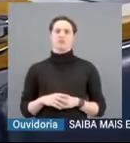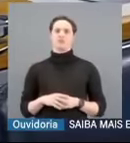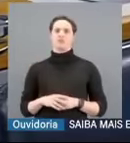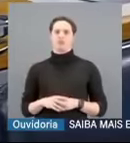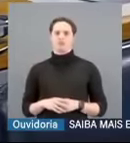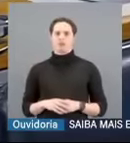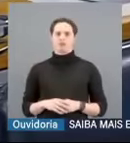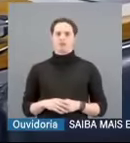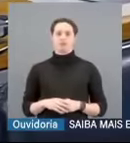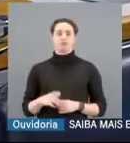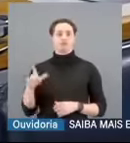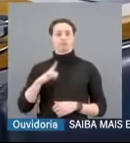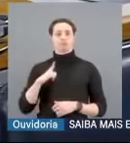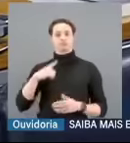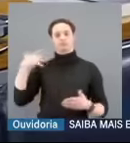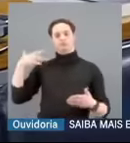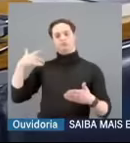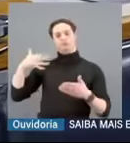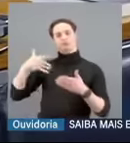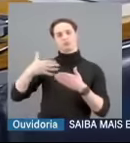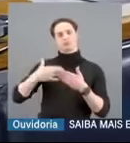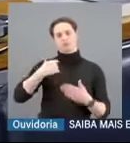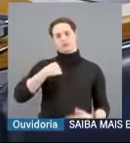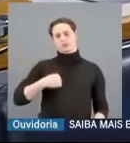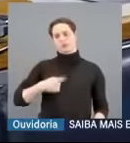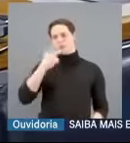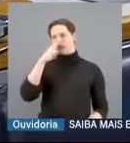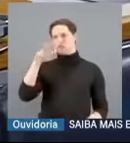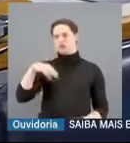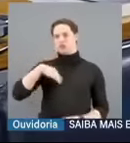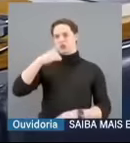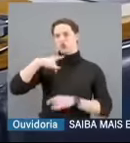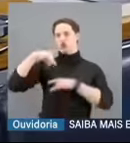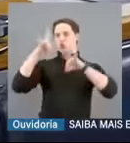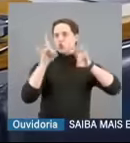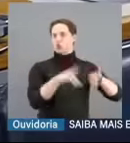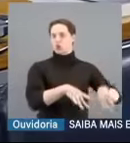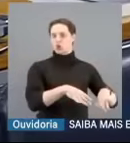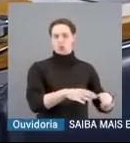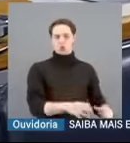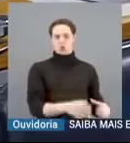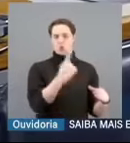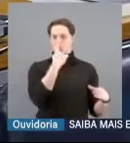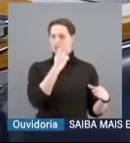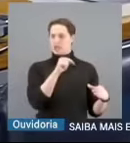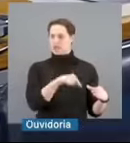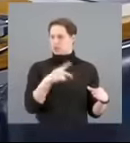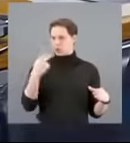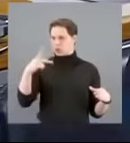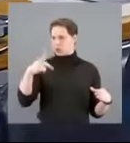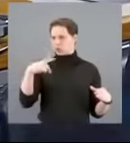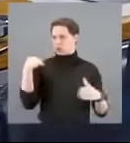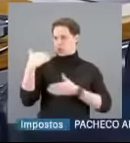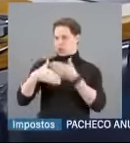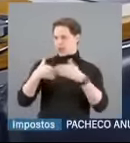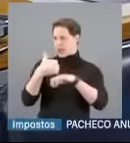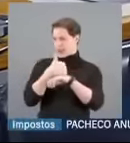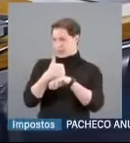pela carreira que o senhor contou aqui, o senhor jogou fora a sua carreira. A sua carreira, objetivamente, está